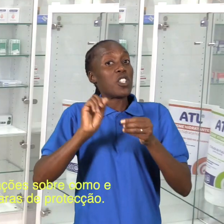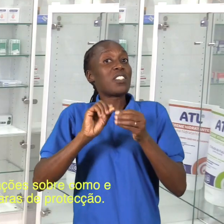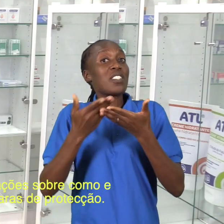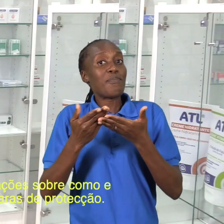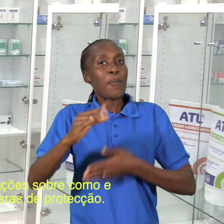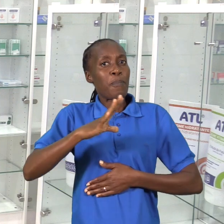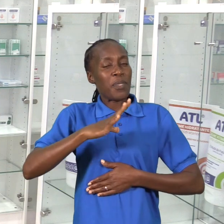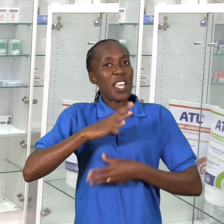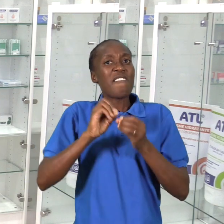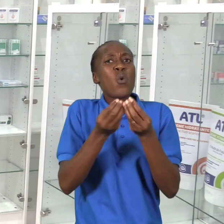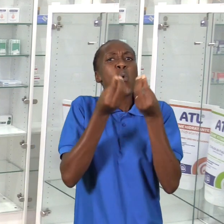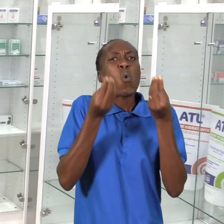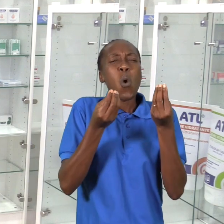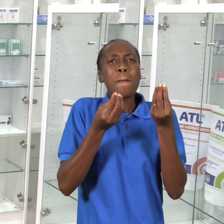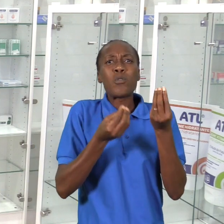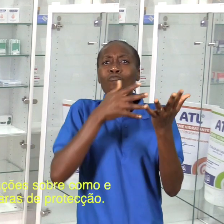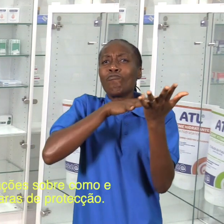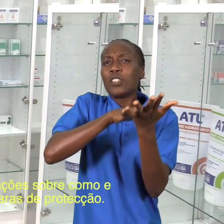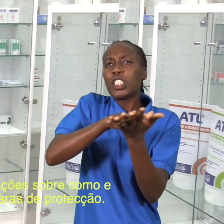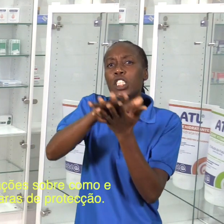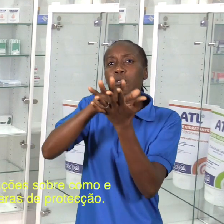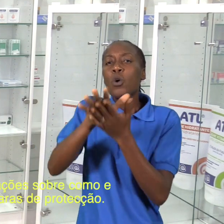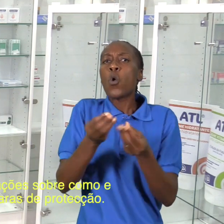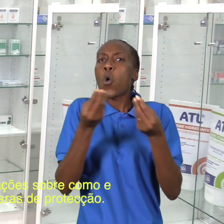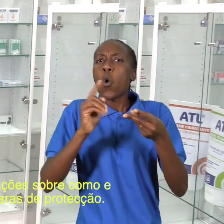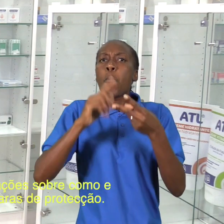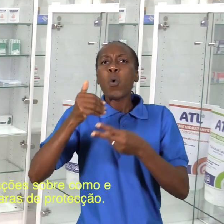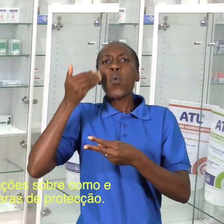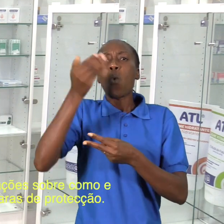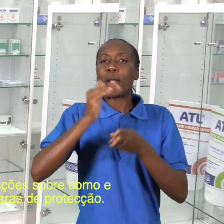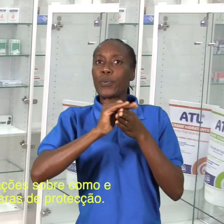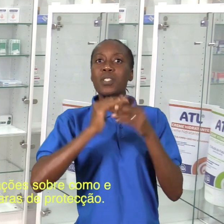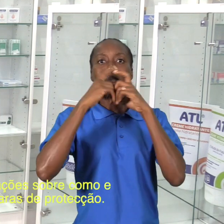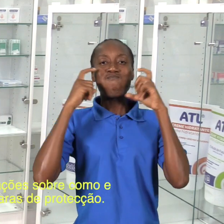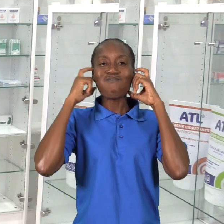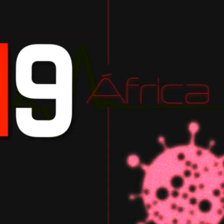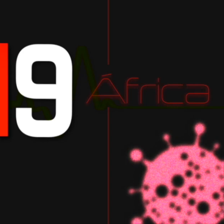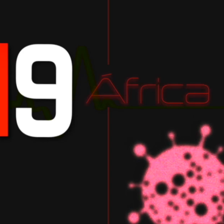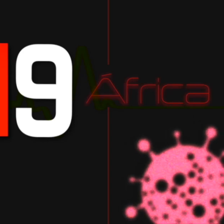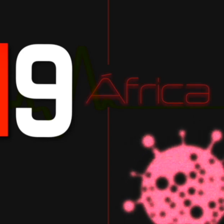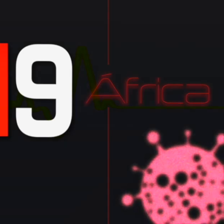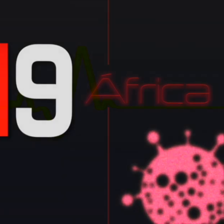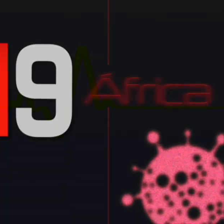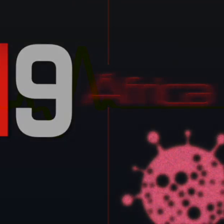vamos ter algumas orientações sobre como e quando usar as máscaras de proteção.